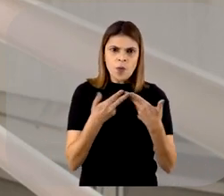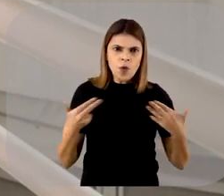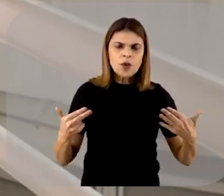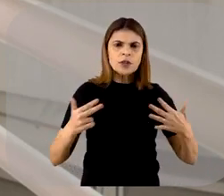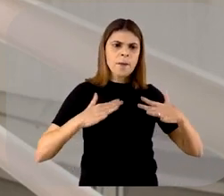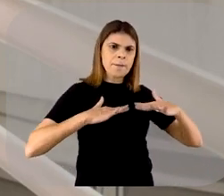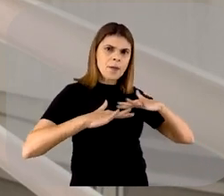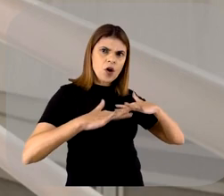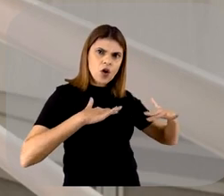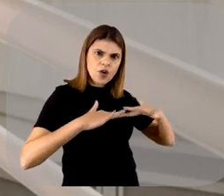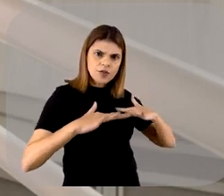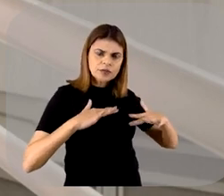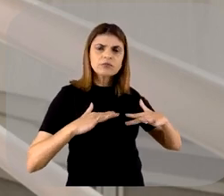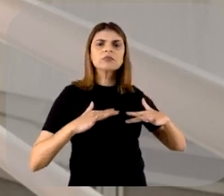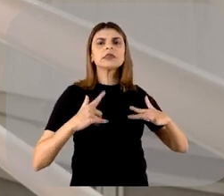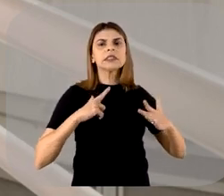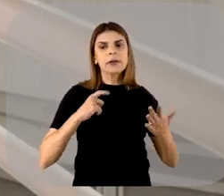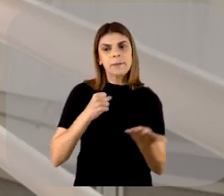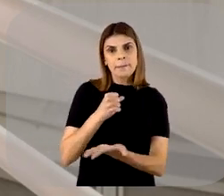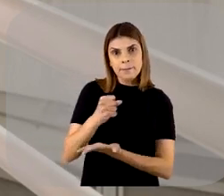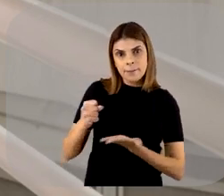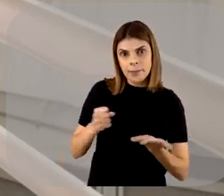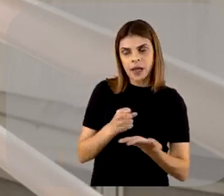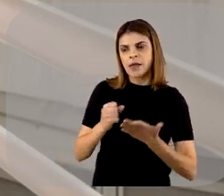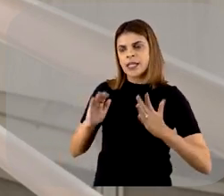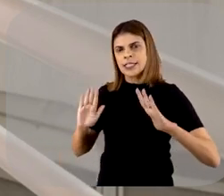o movimento, mas baseado em